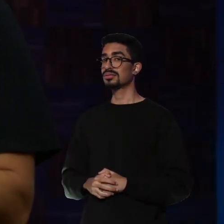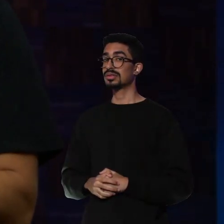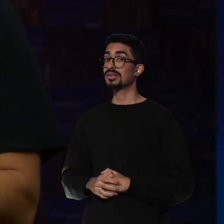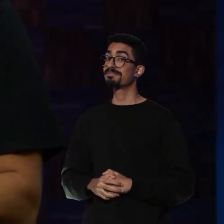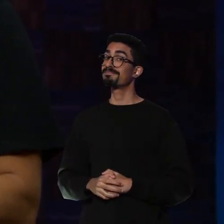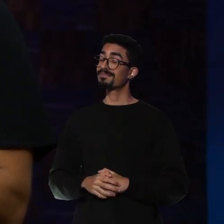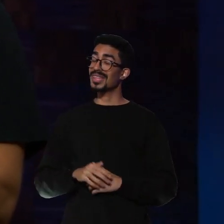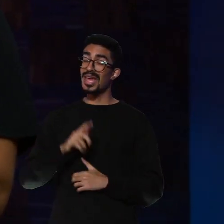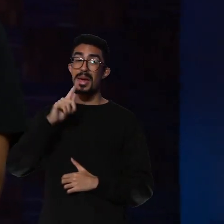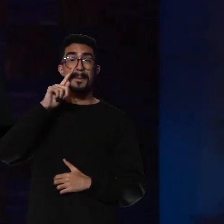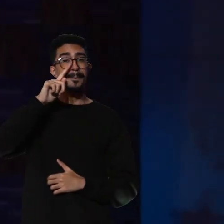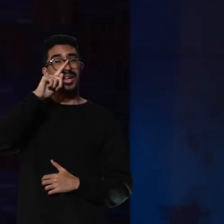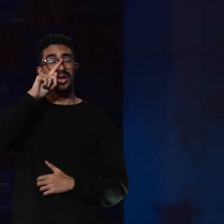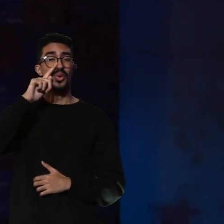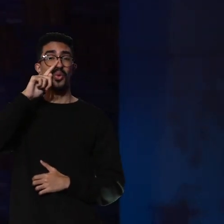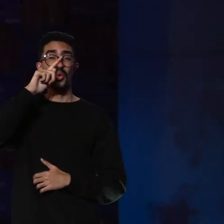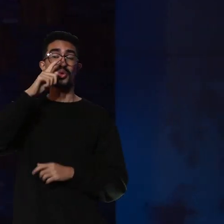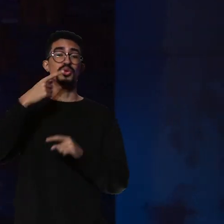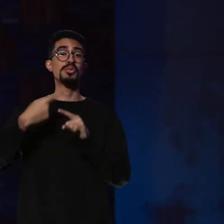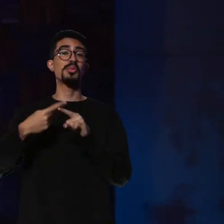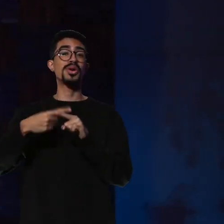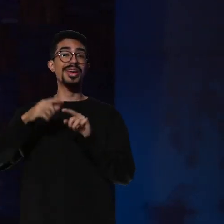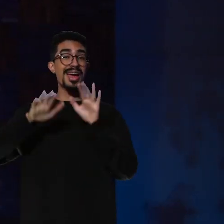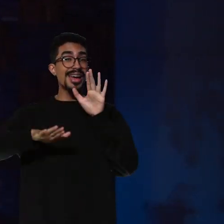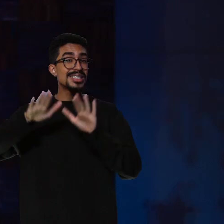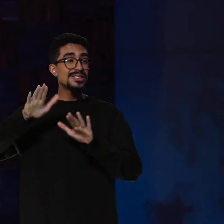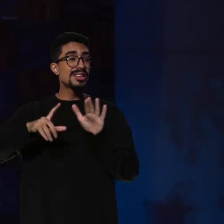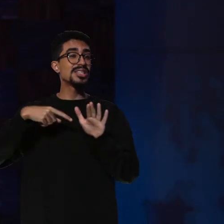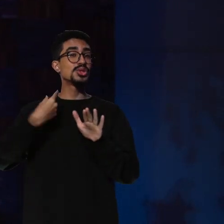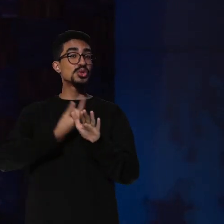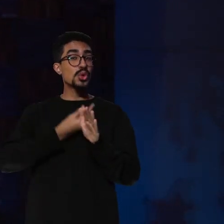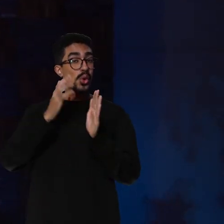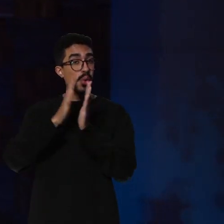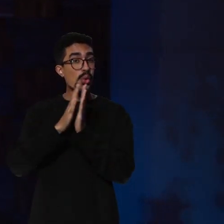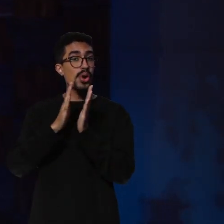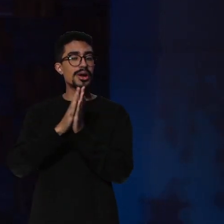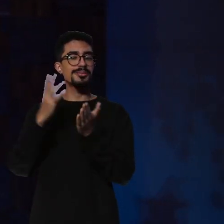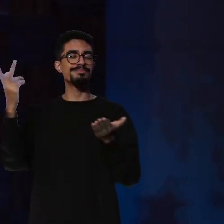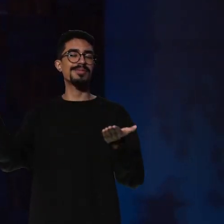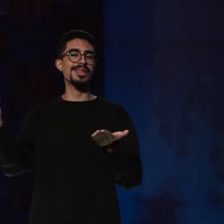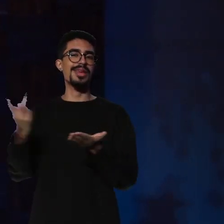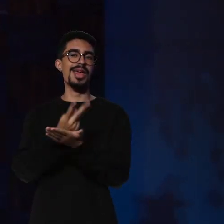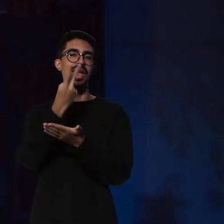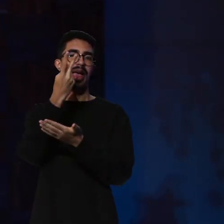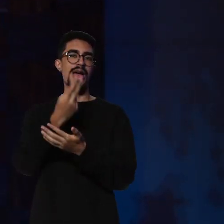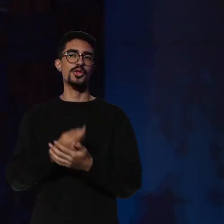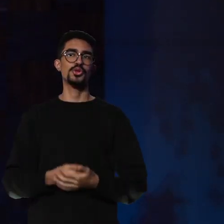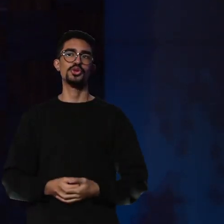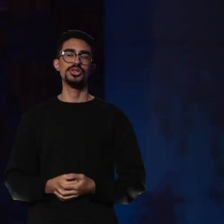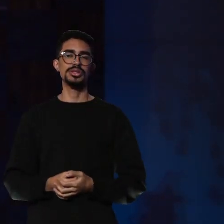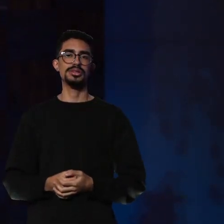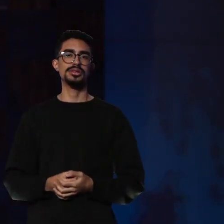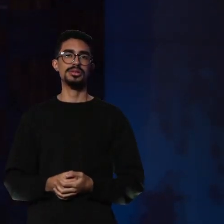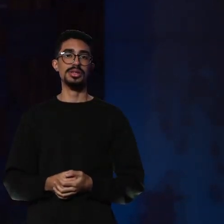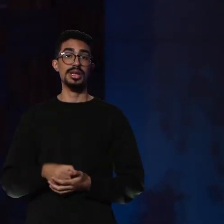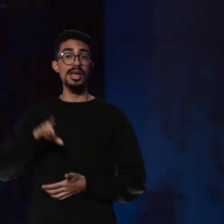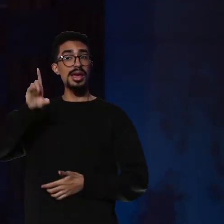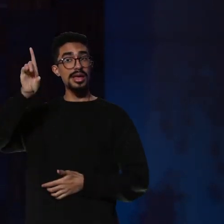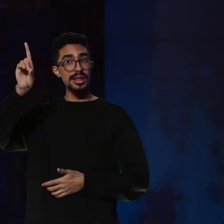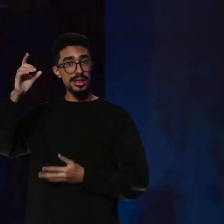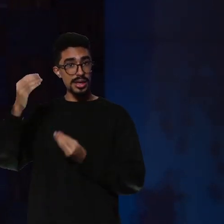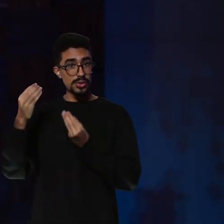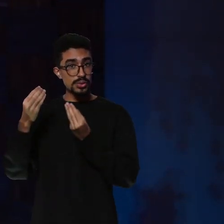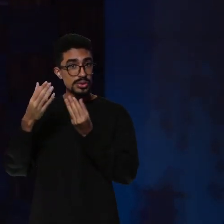Por quê? A oportunidade Deus já te deu. Deus não me colocou na tua casa, Deus colocou você